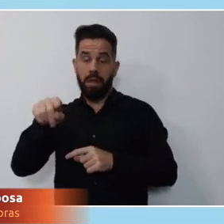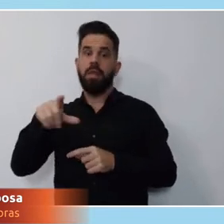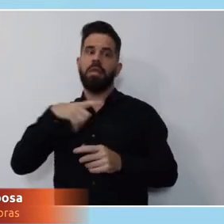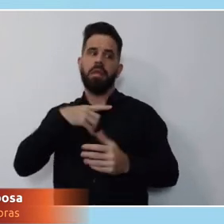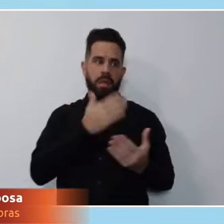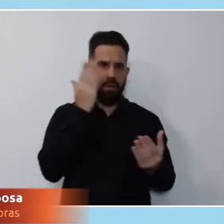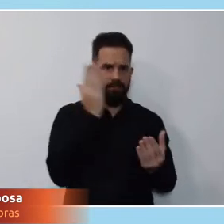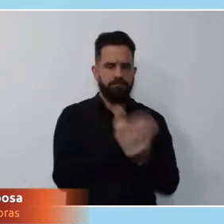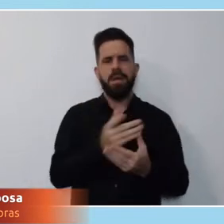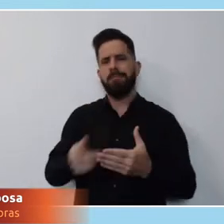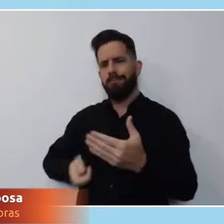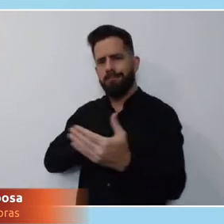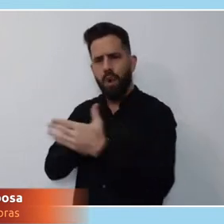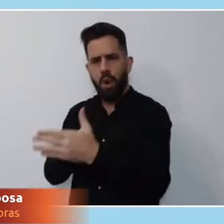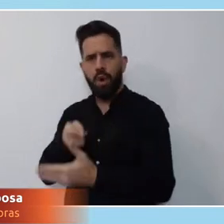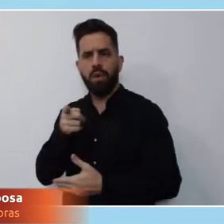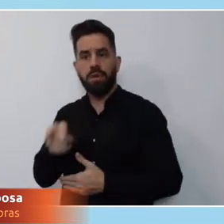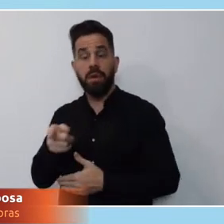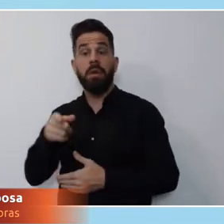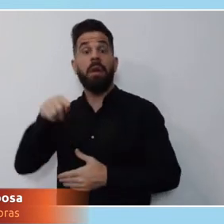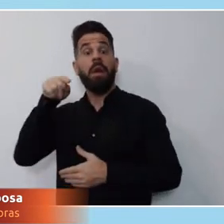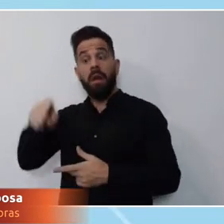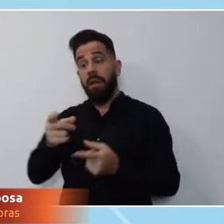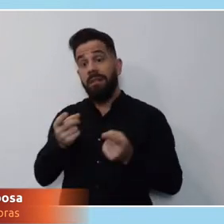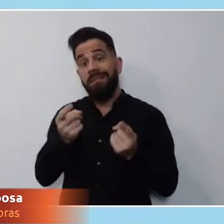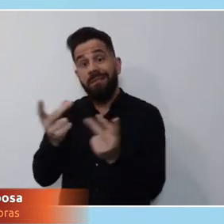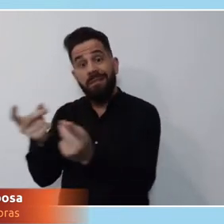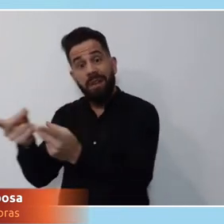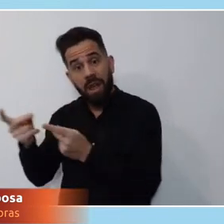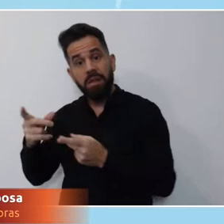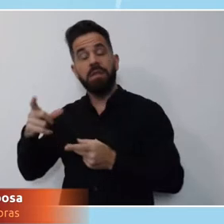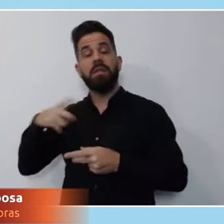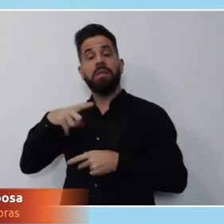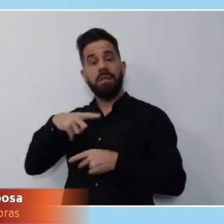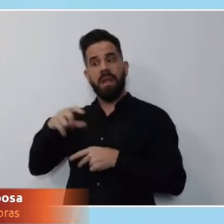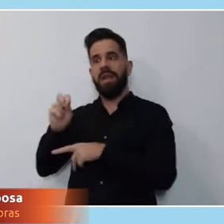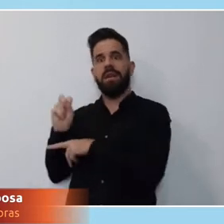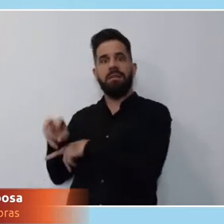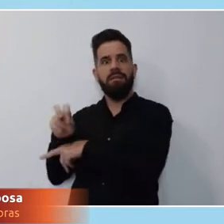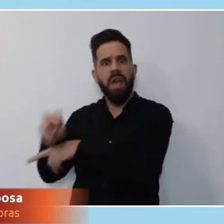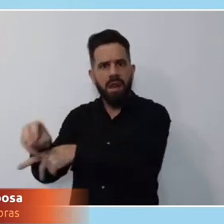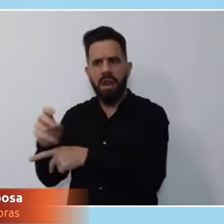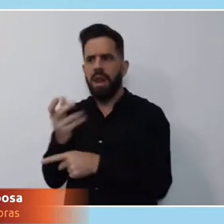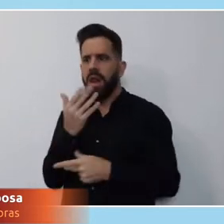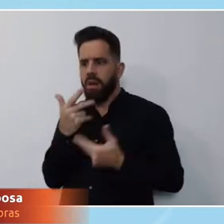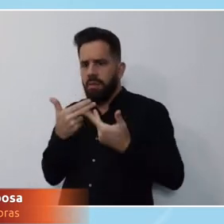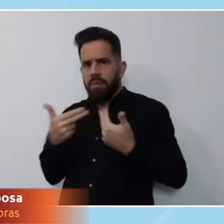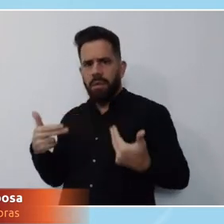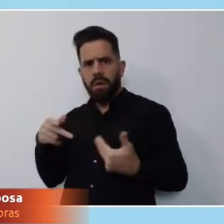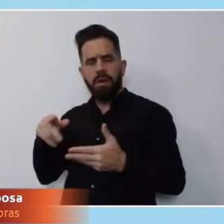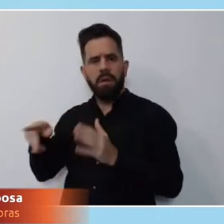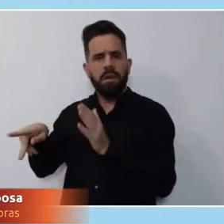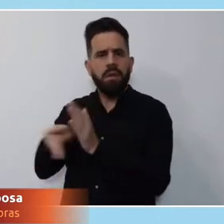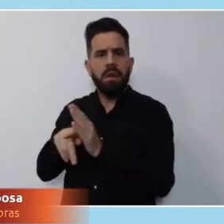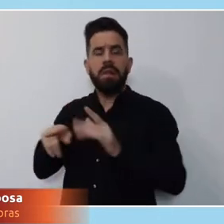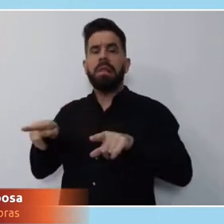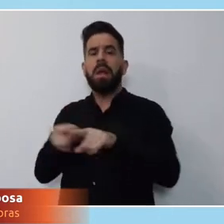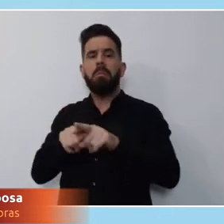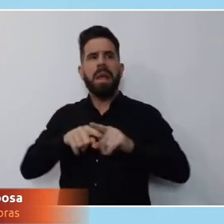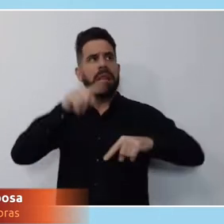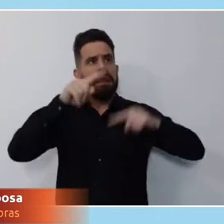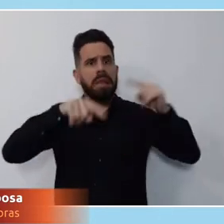agrotóxicos proibidos ou acima do permitido pelas regras brasileiras. A agência pública e o Repórter